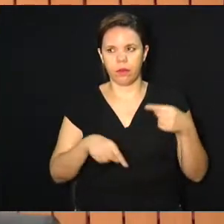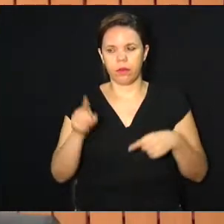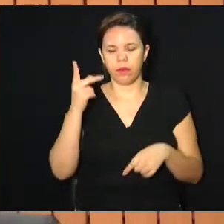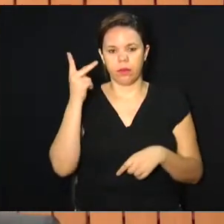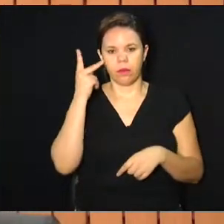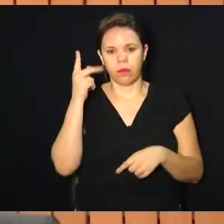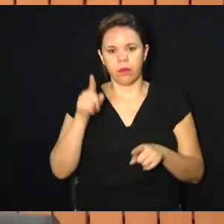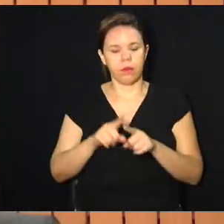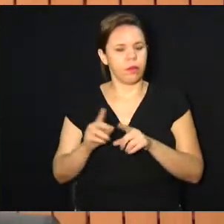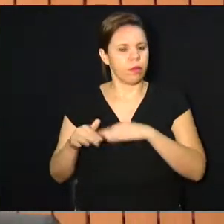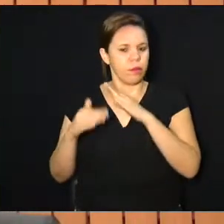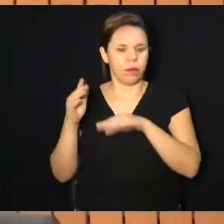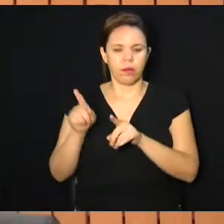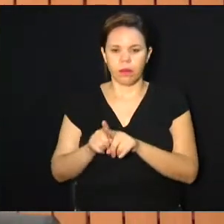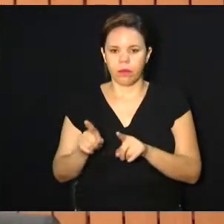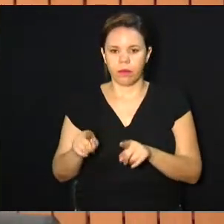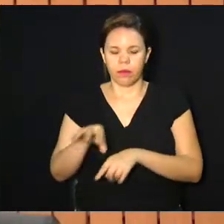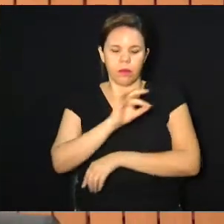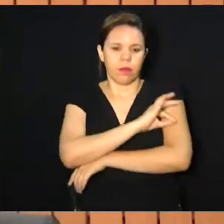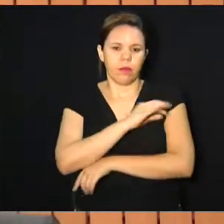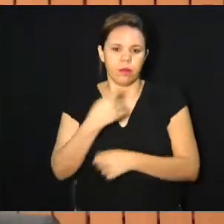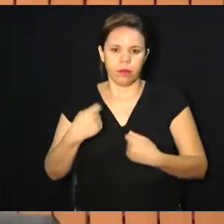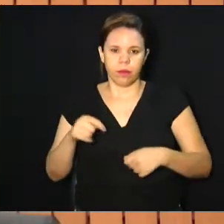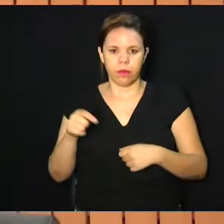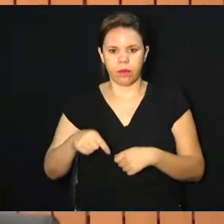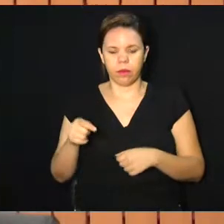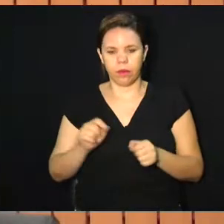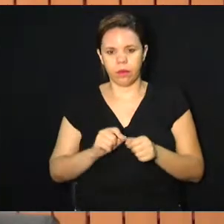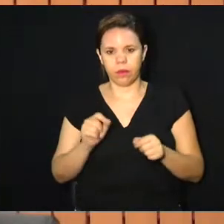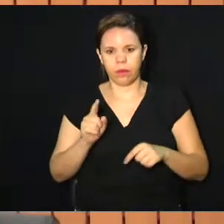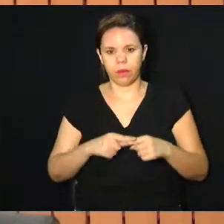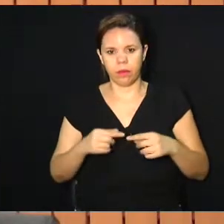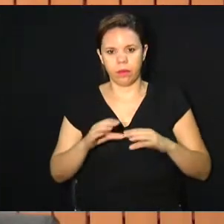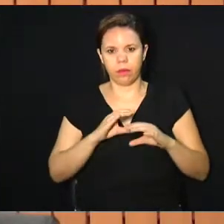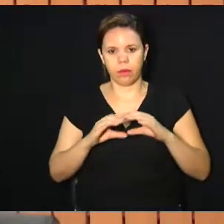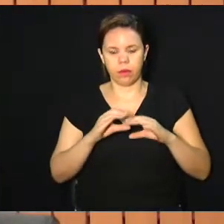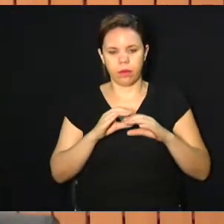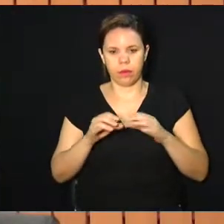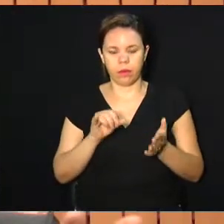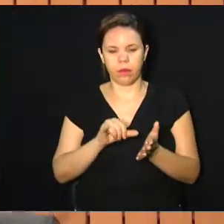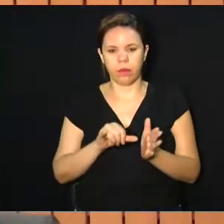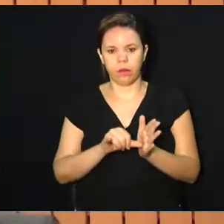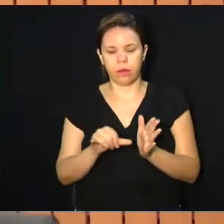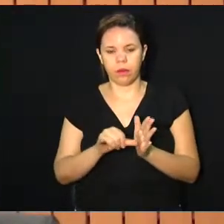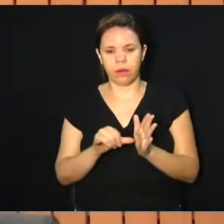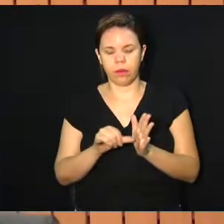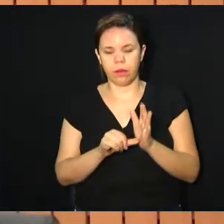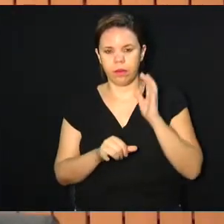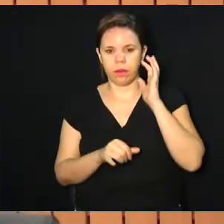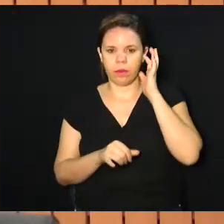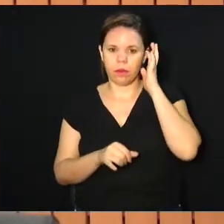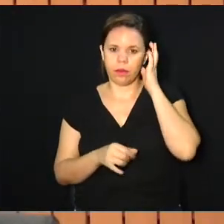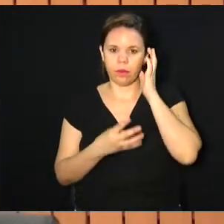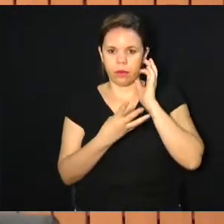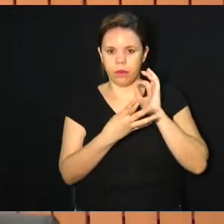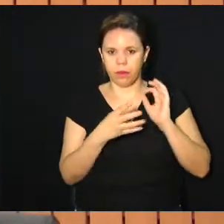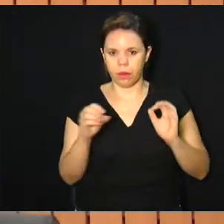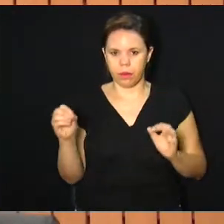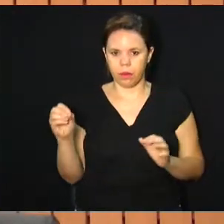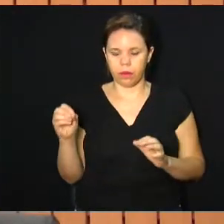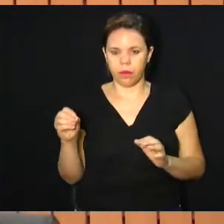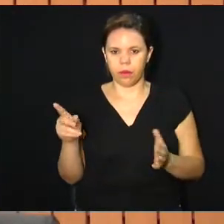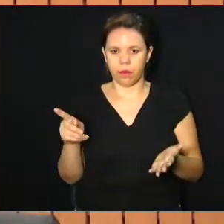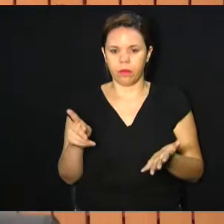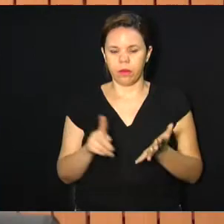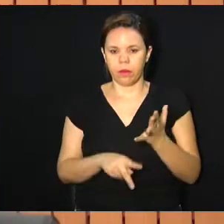também não avançou, a prefeitura precisa fazer materiais de comunicação do edital, né? As 400 páginas, eu não lembro quantas